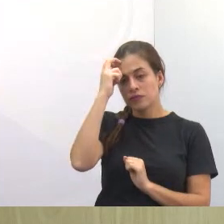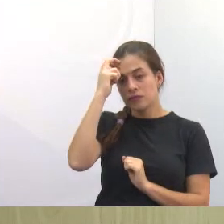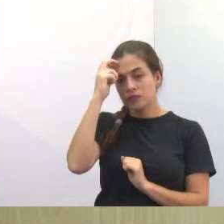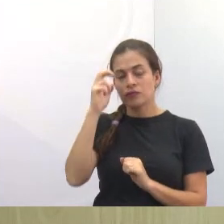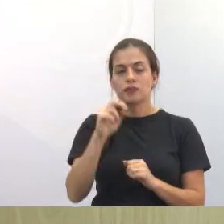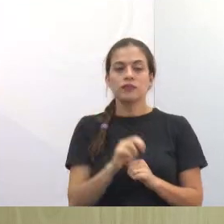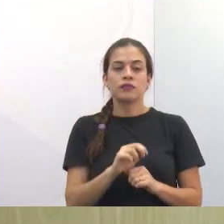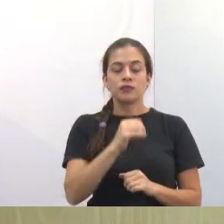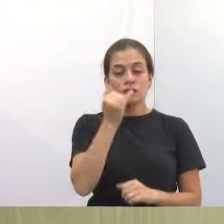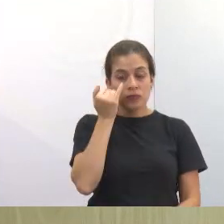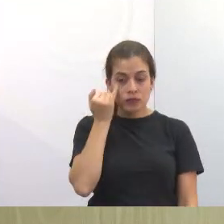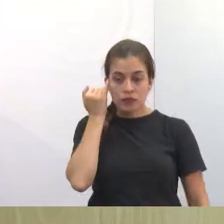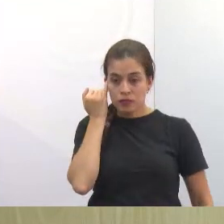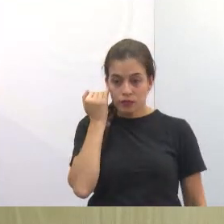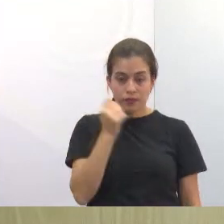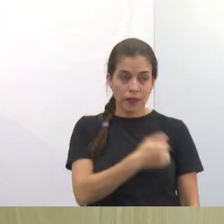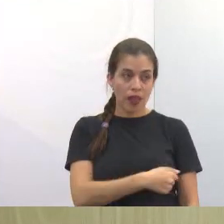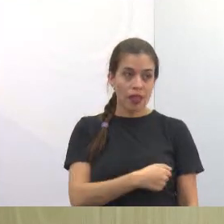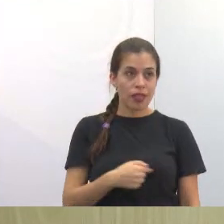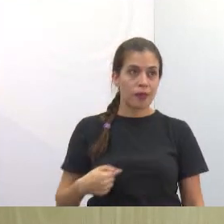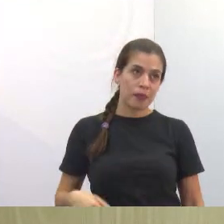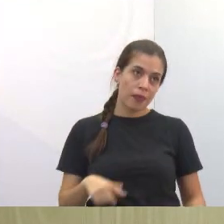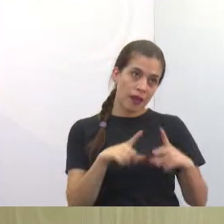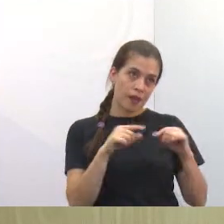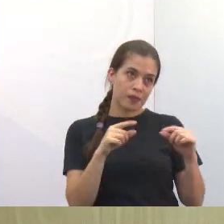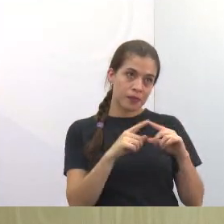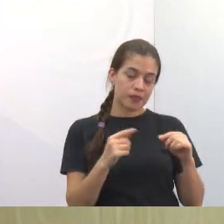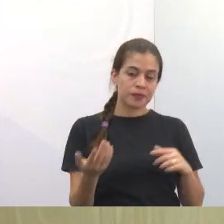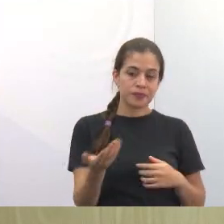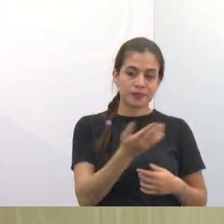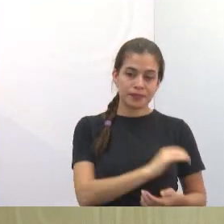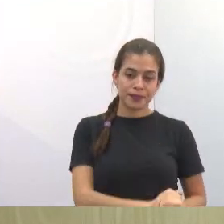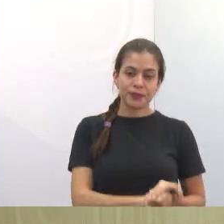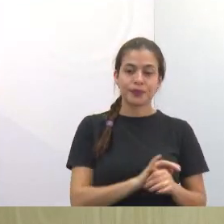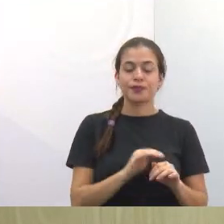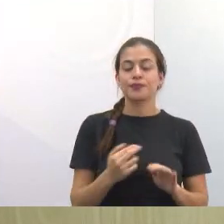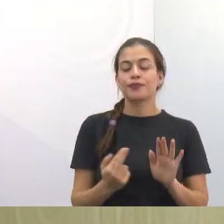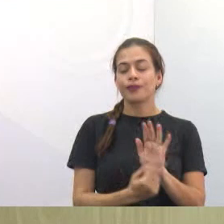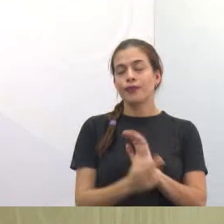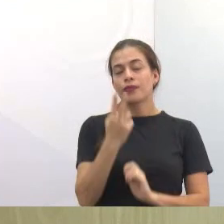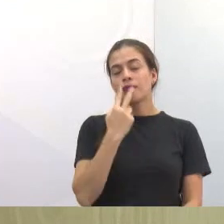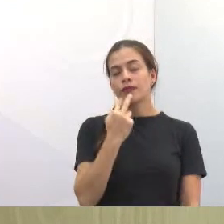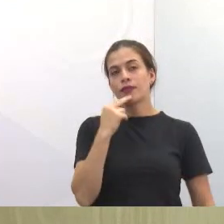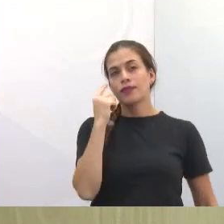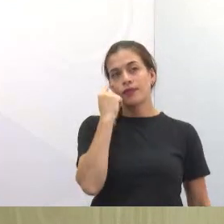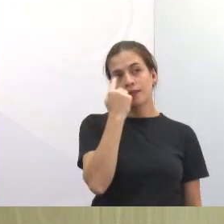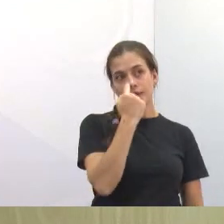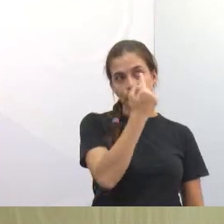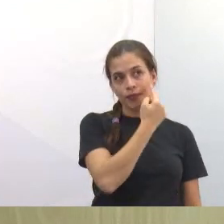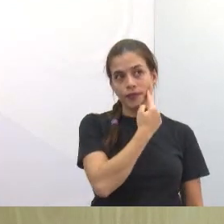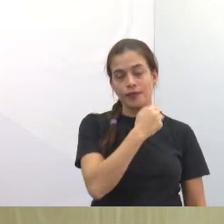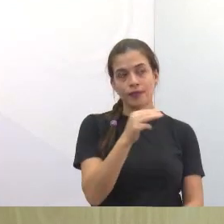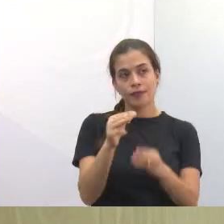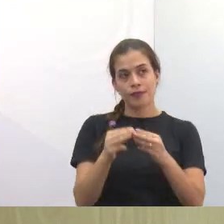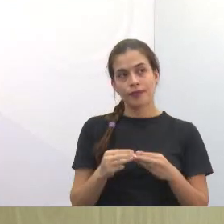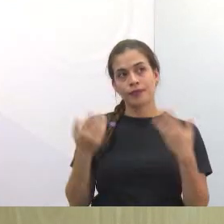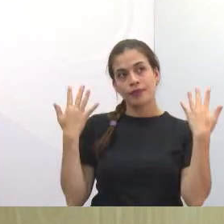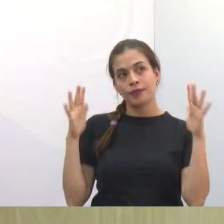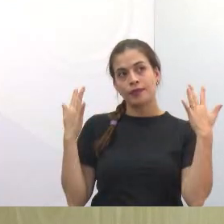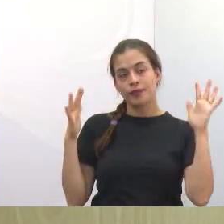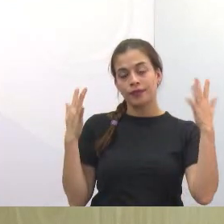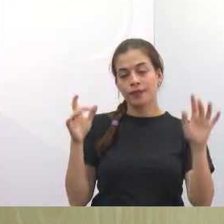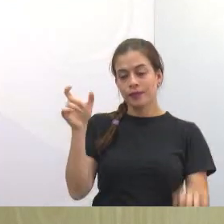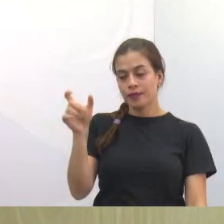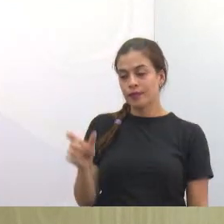Jacareí, Bunkyo Jacareí, autoria Valmir do Parque Meia Lua. Moção 541, moção congratulatória e menção de mérito à senhora